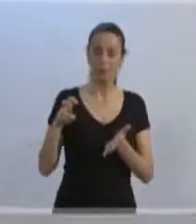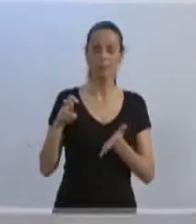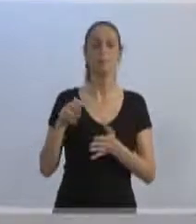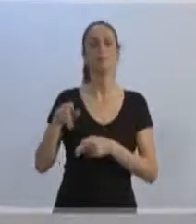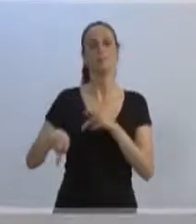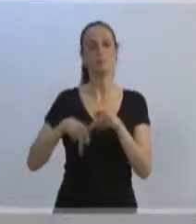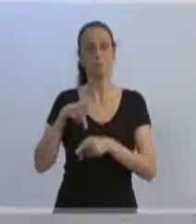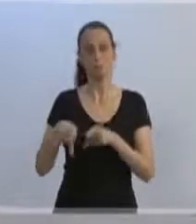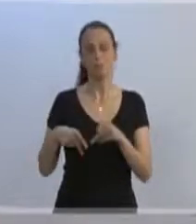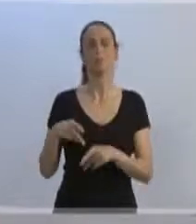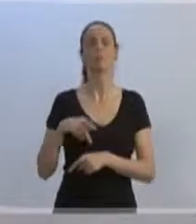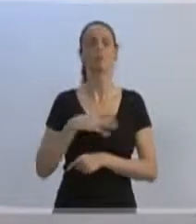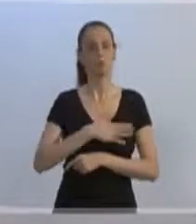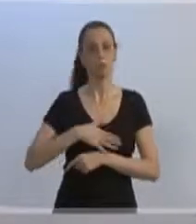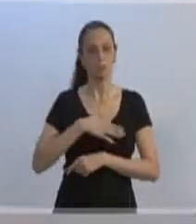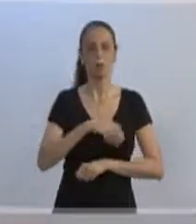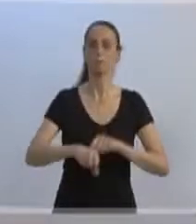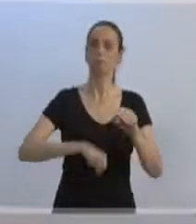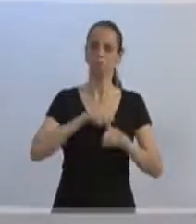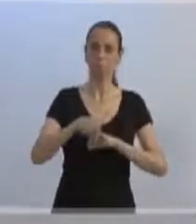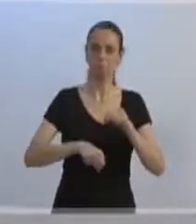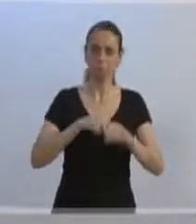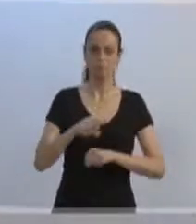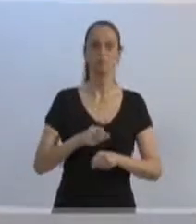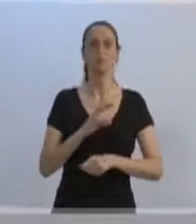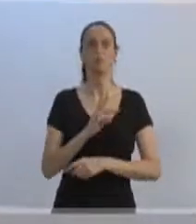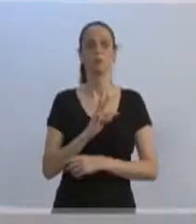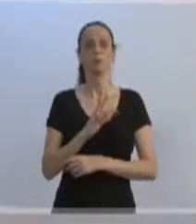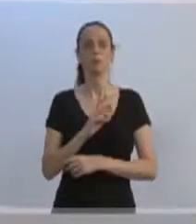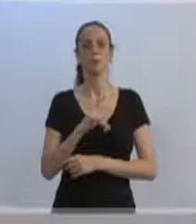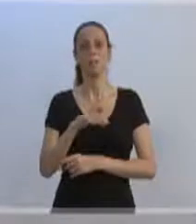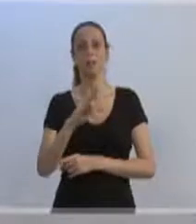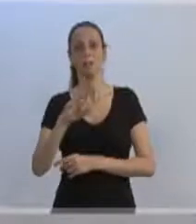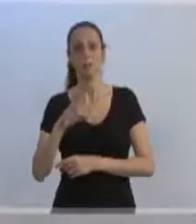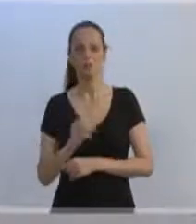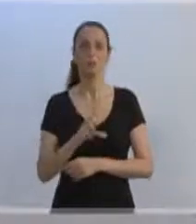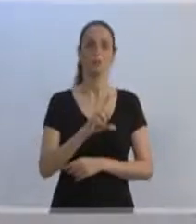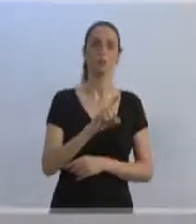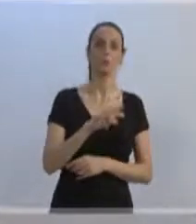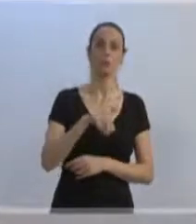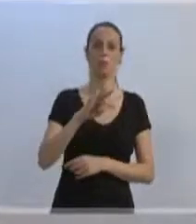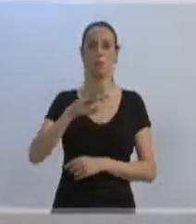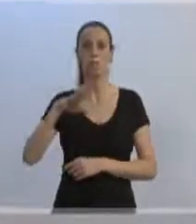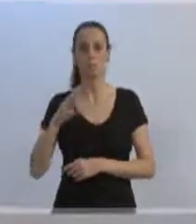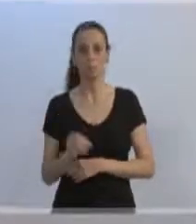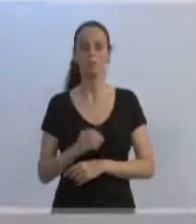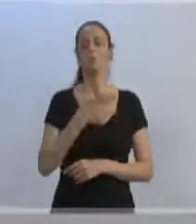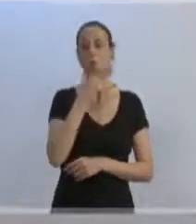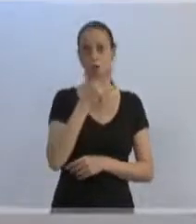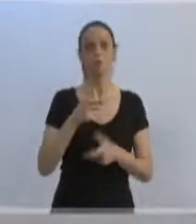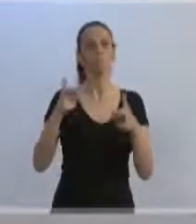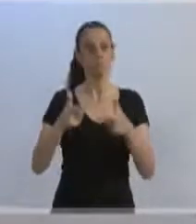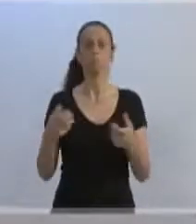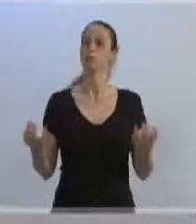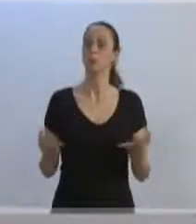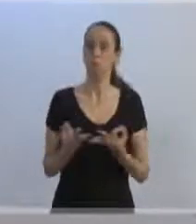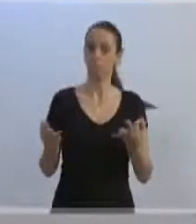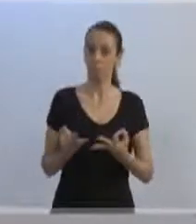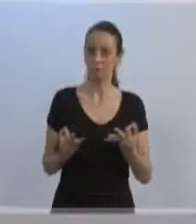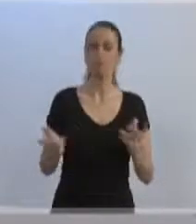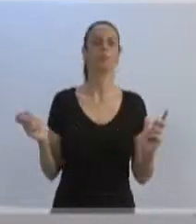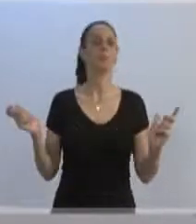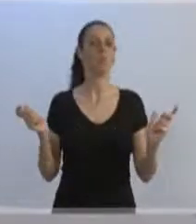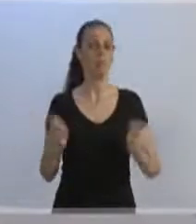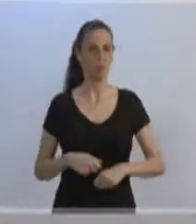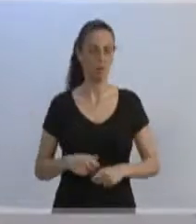pessoal que faz ciclismo entre atum do atlântico é eu acho que o local é ideal acho que temos que tentar